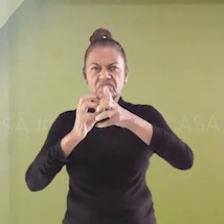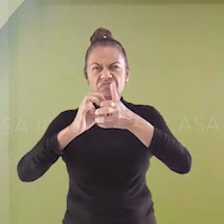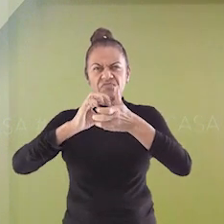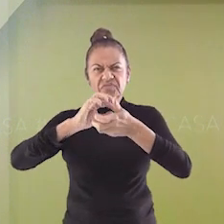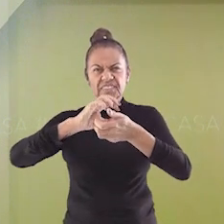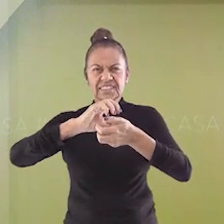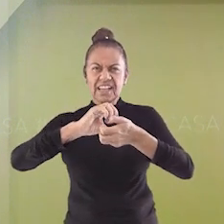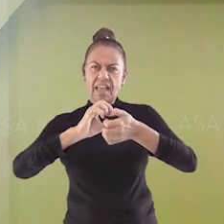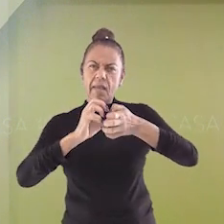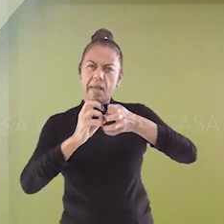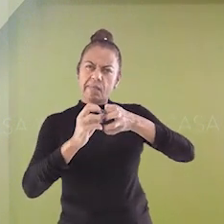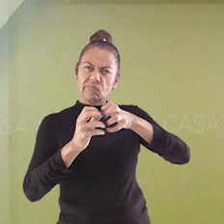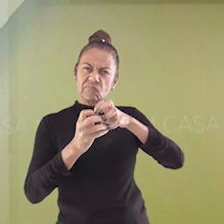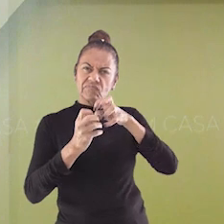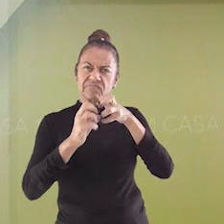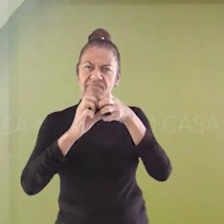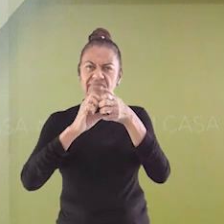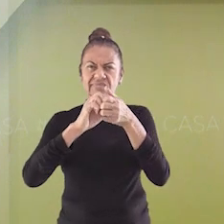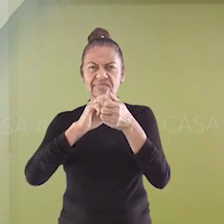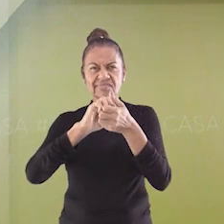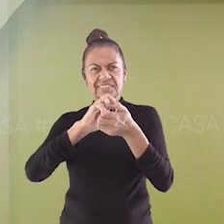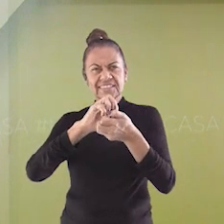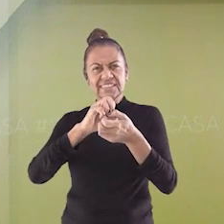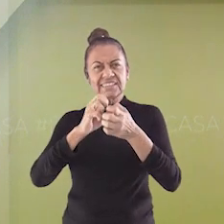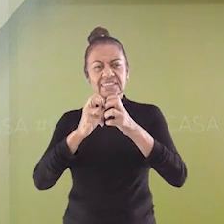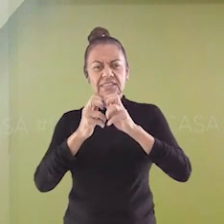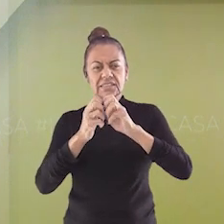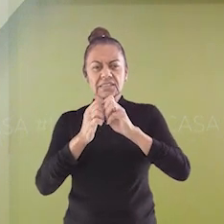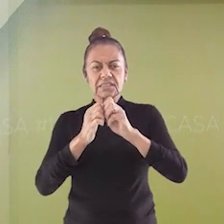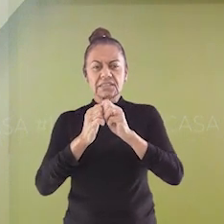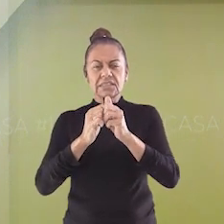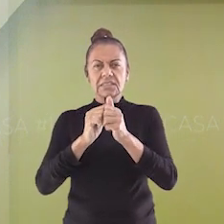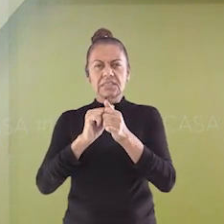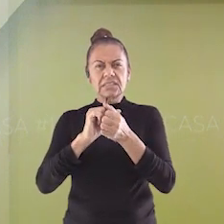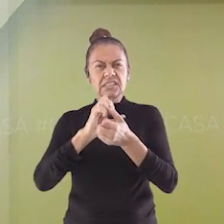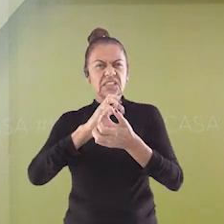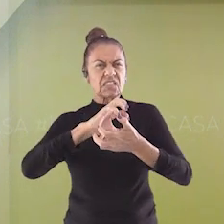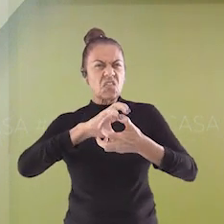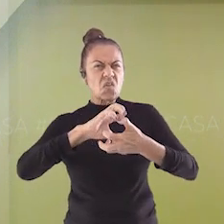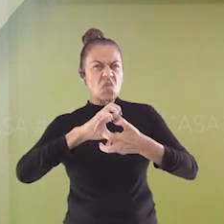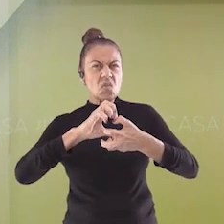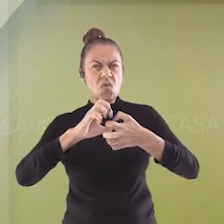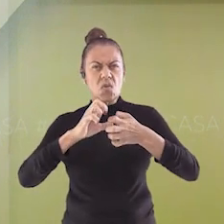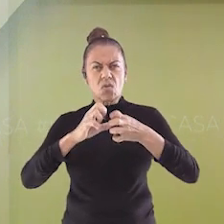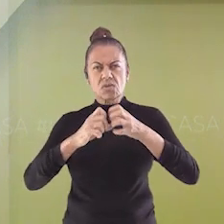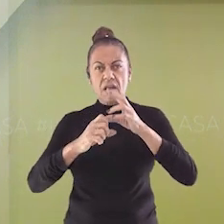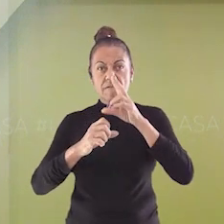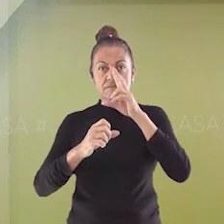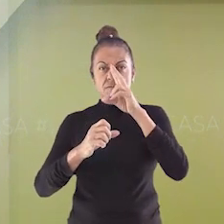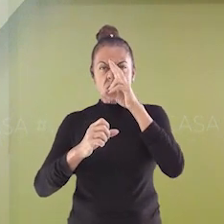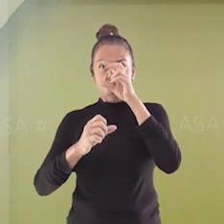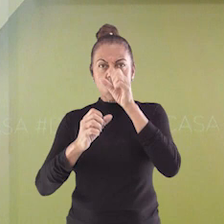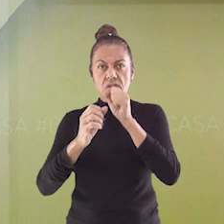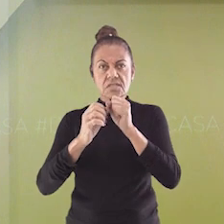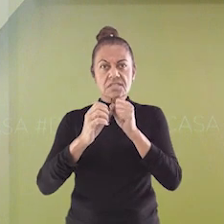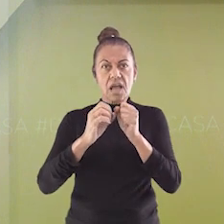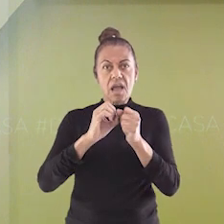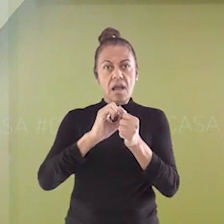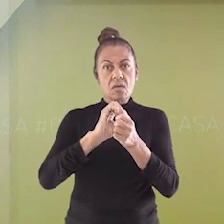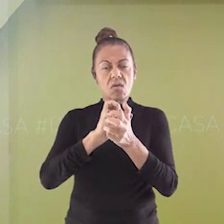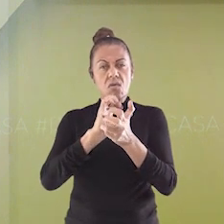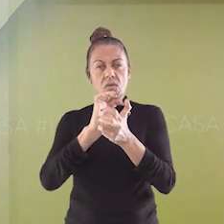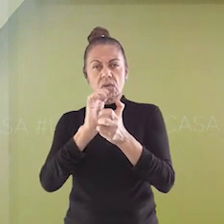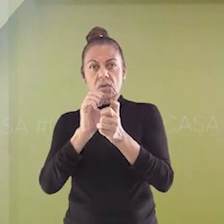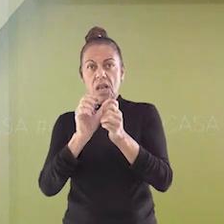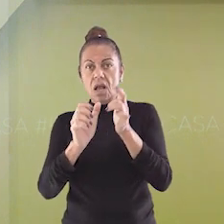um lado, se esticar do outro, se espreguiçar. Fez bastante força para sair do casulo. E quando a